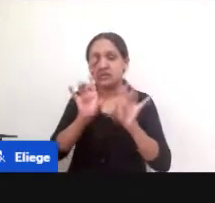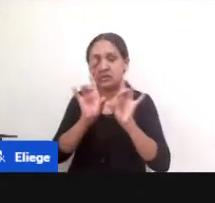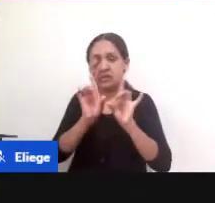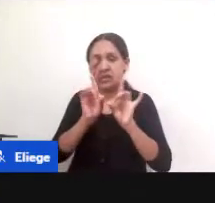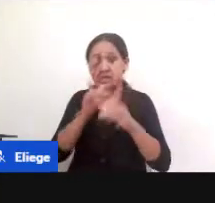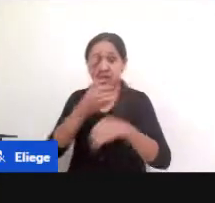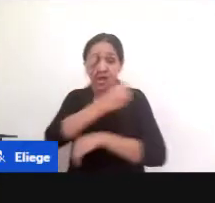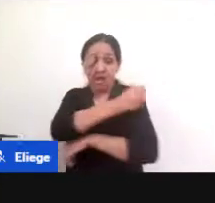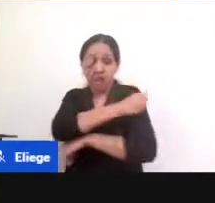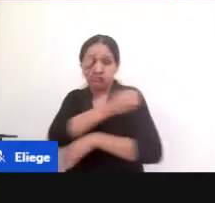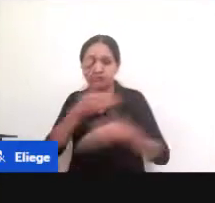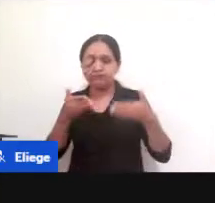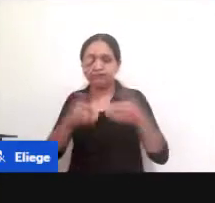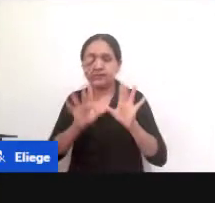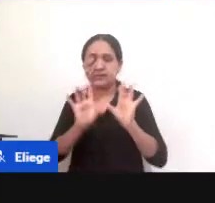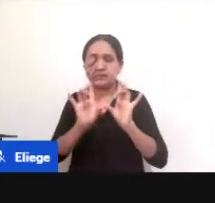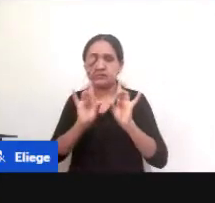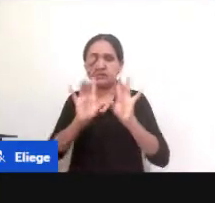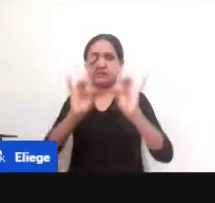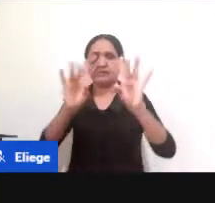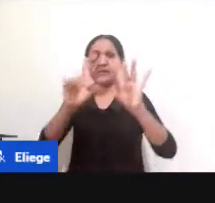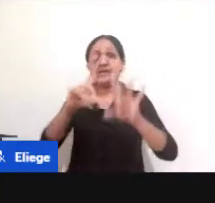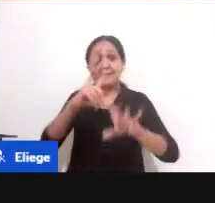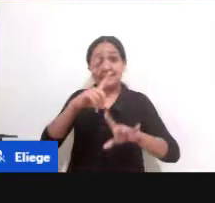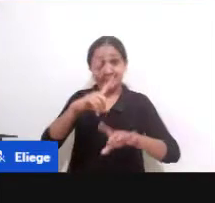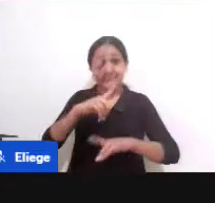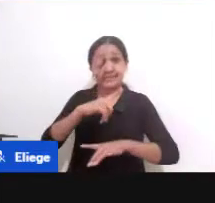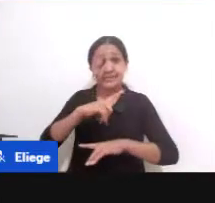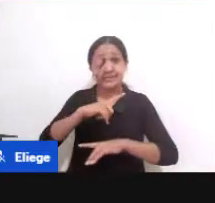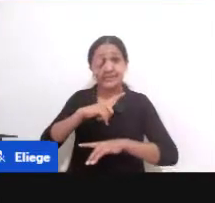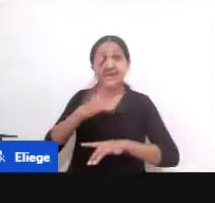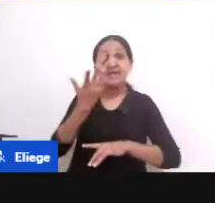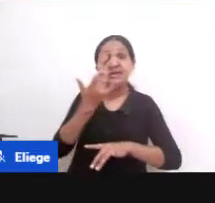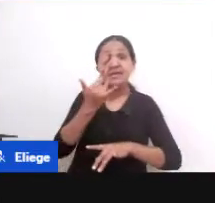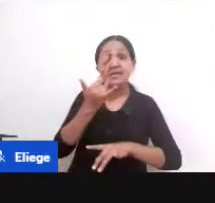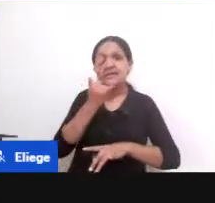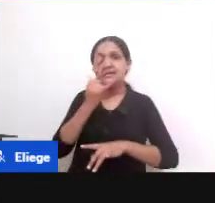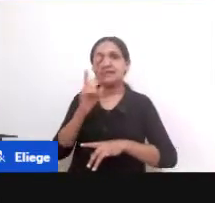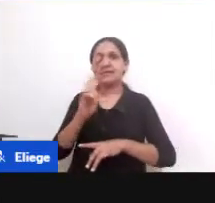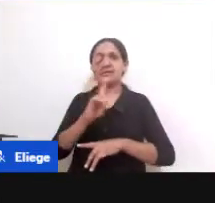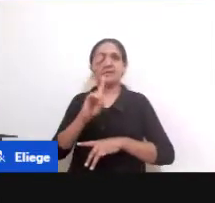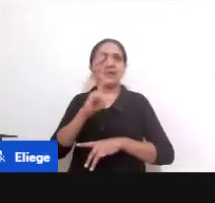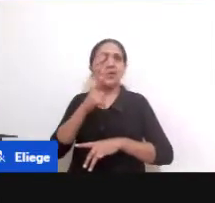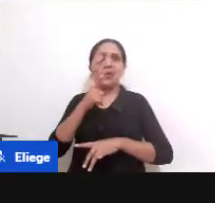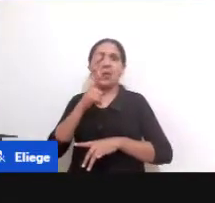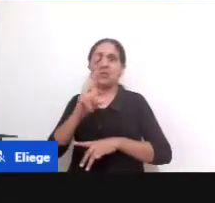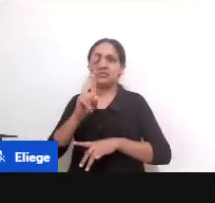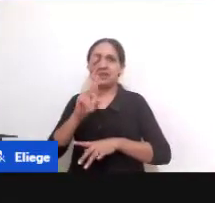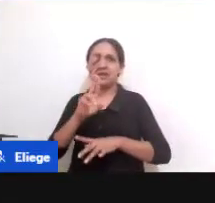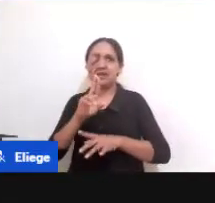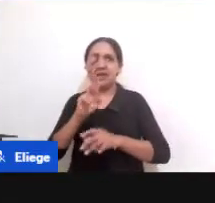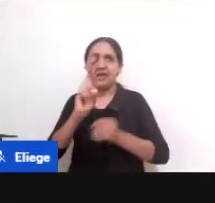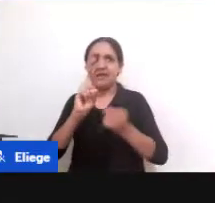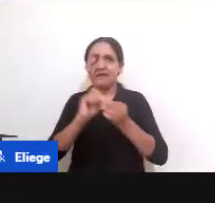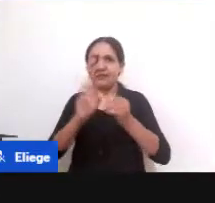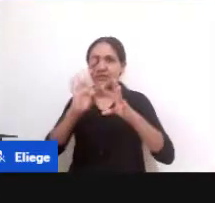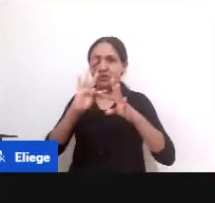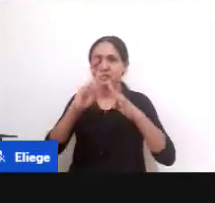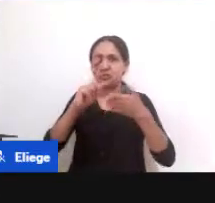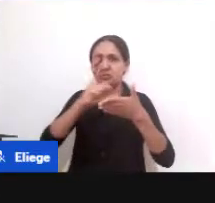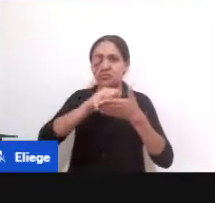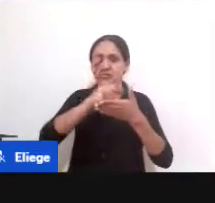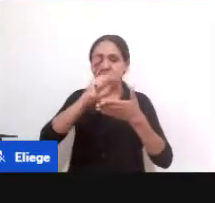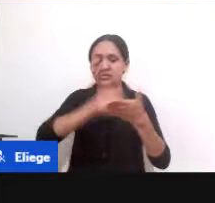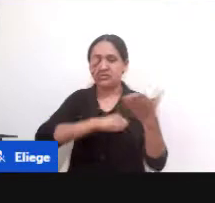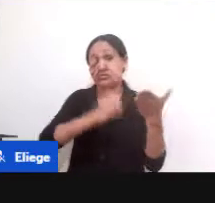muitas crianças que a gente sabe que elas não conseguiram acompanhar todas as atividades do caderno. Ou, às vezes, elas fizeram mais as